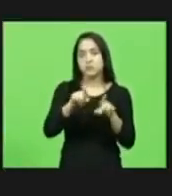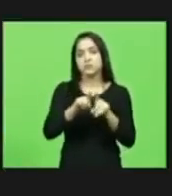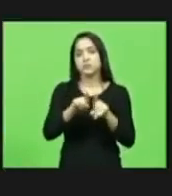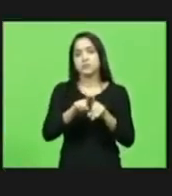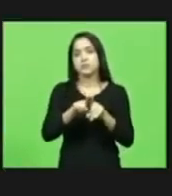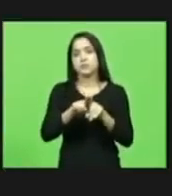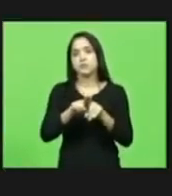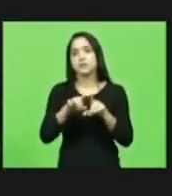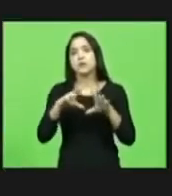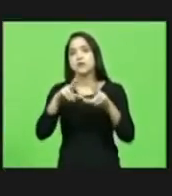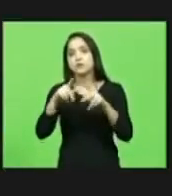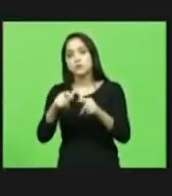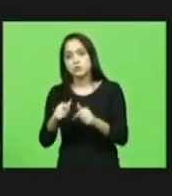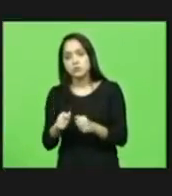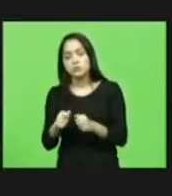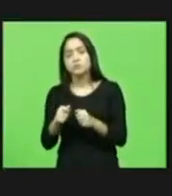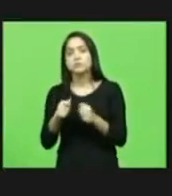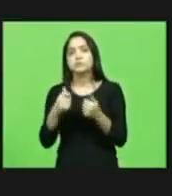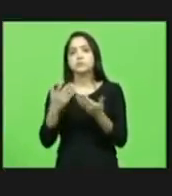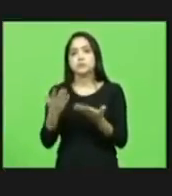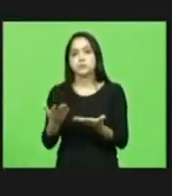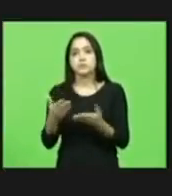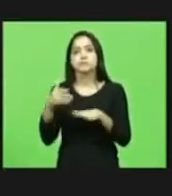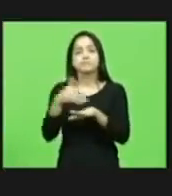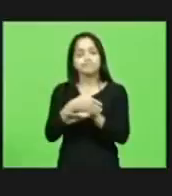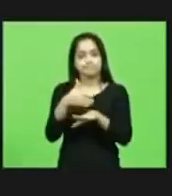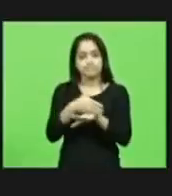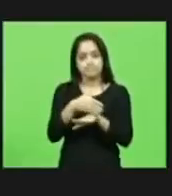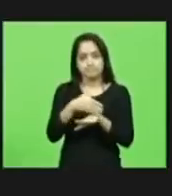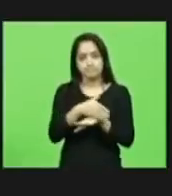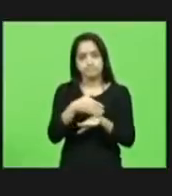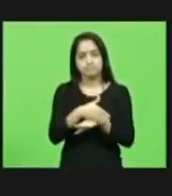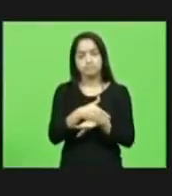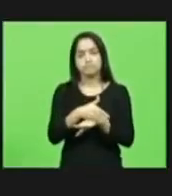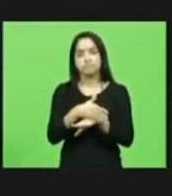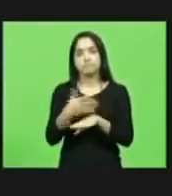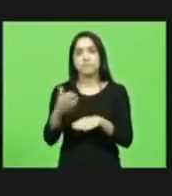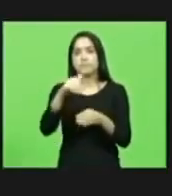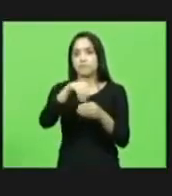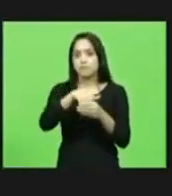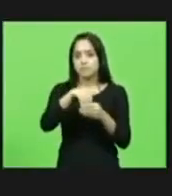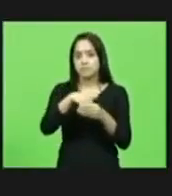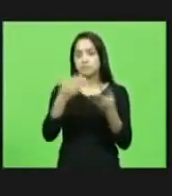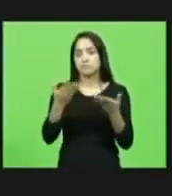que todos eles tiveram uma grande participação. Eleição é assim,